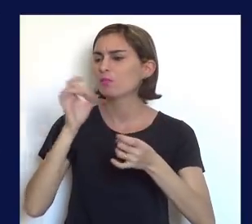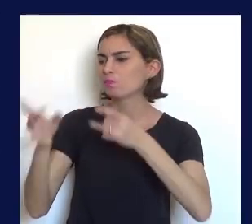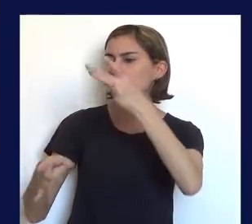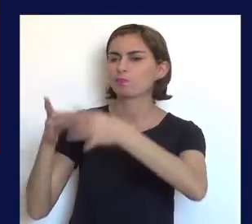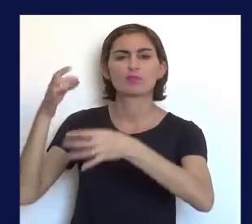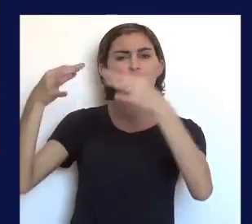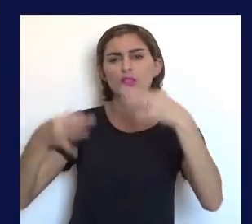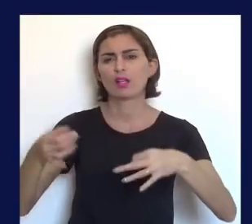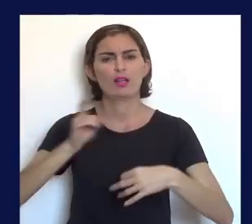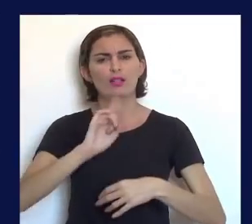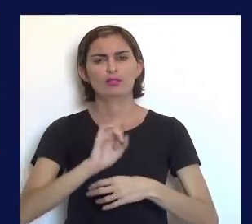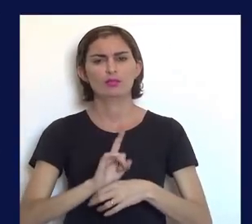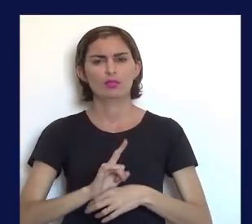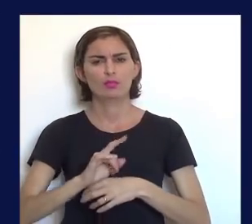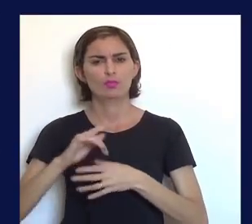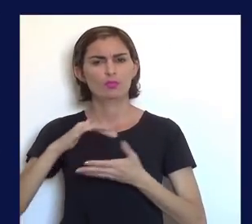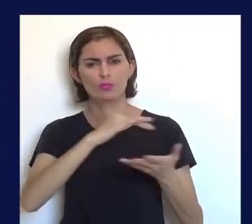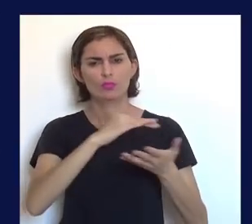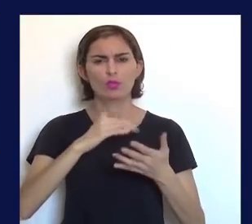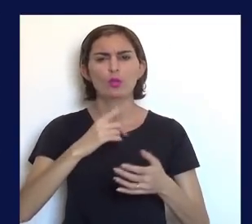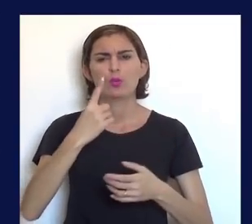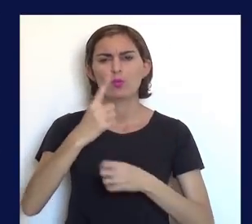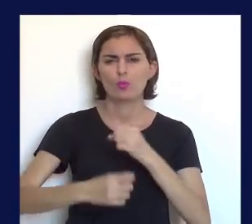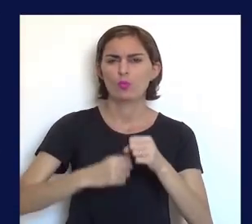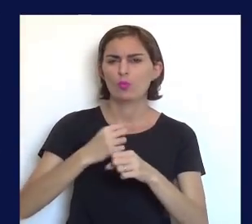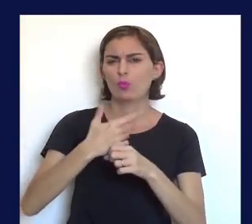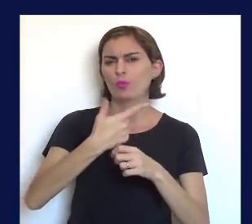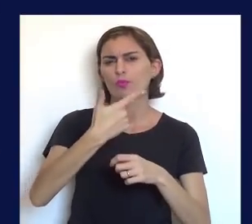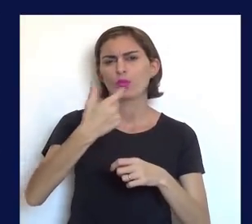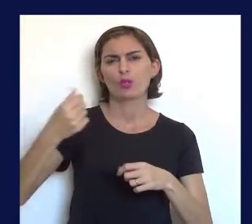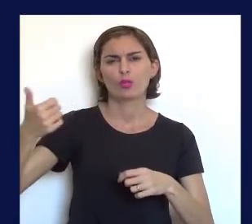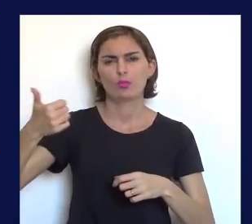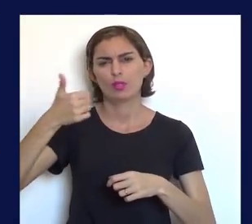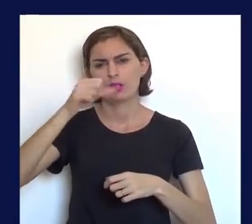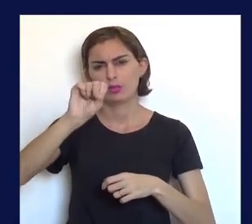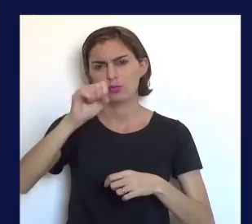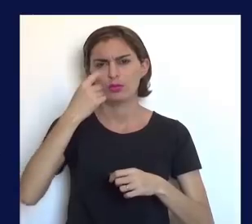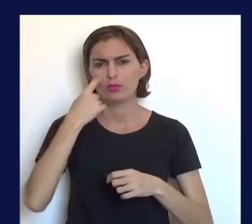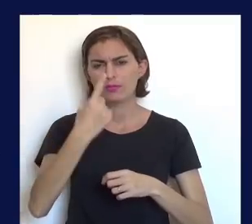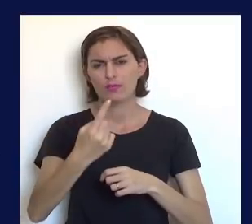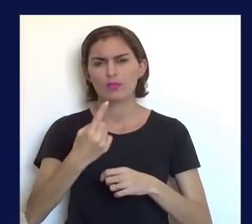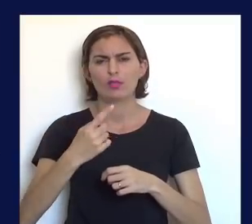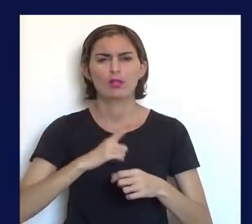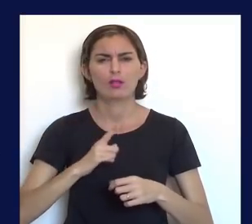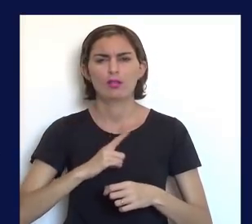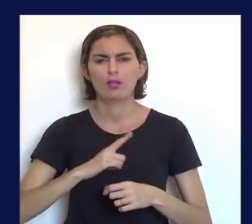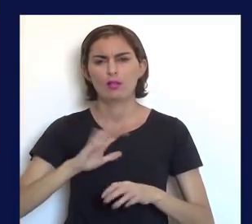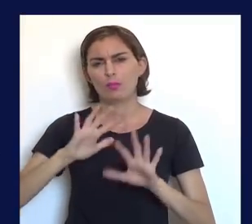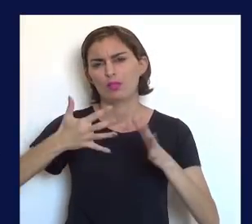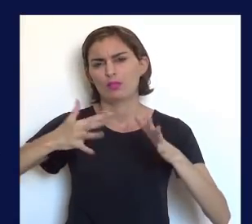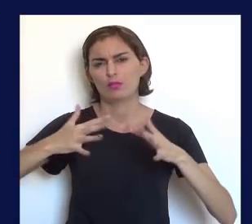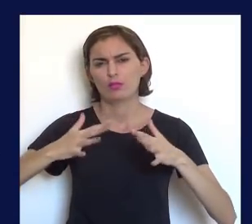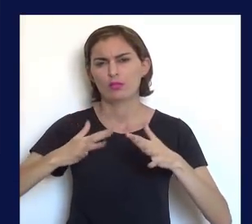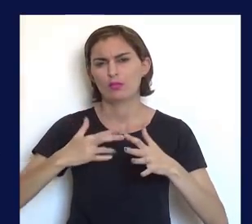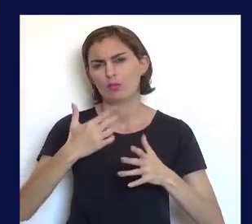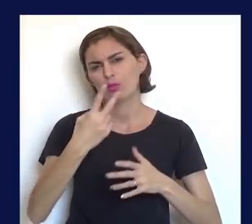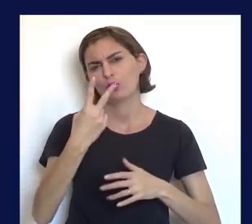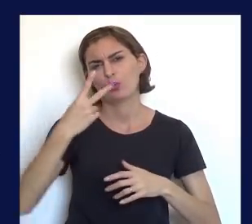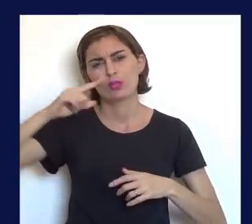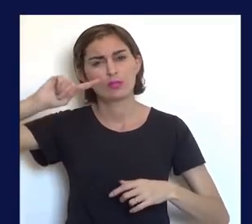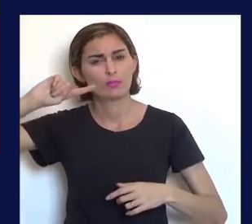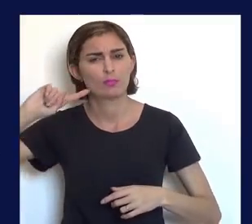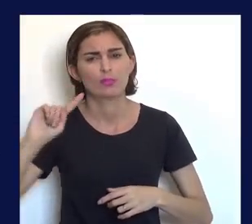uma destinação de forma correta. Totalizando até o ano de 2018, na nossa tela, nós temos o quê? Cerca de